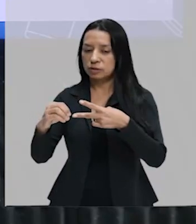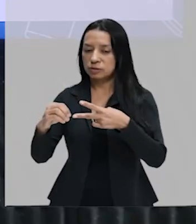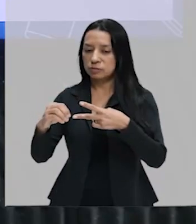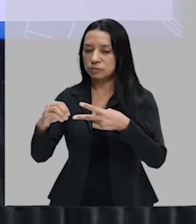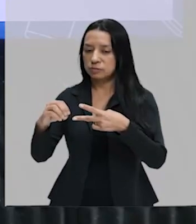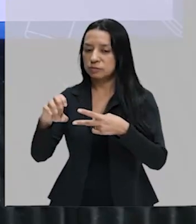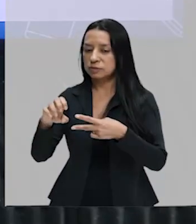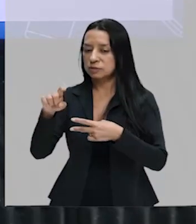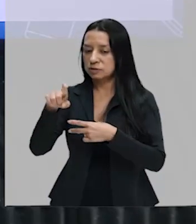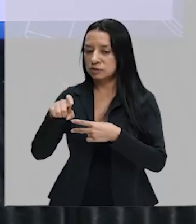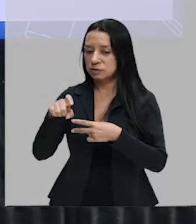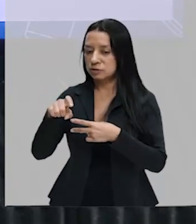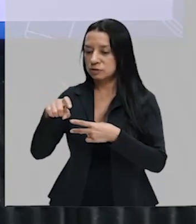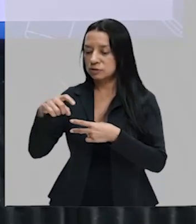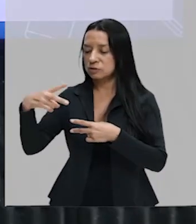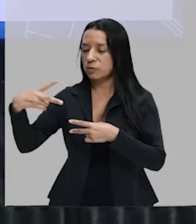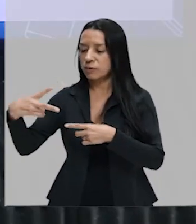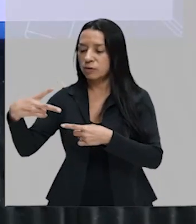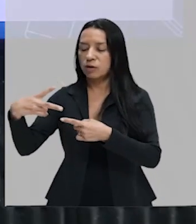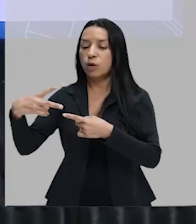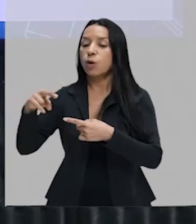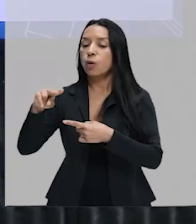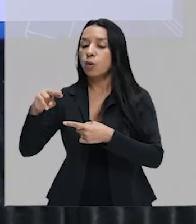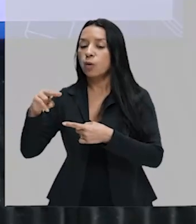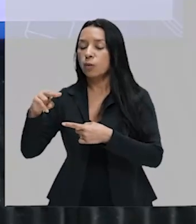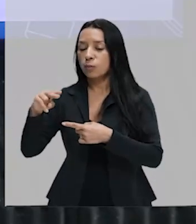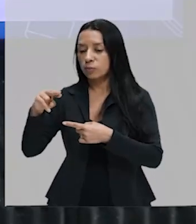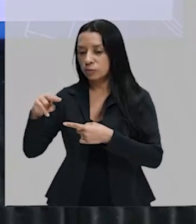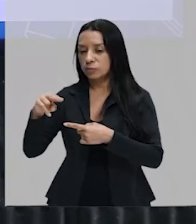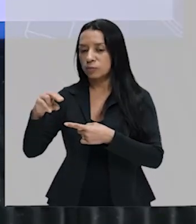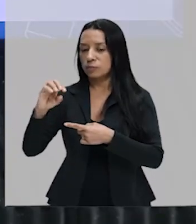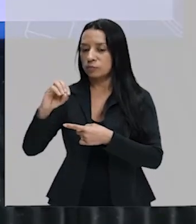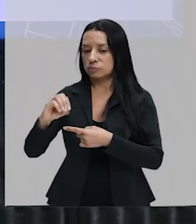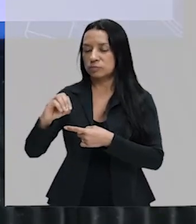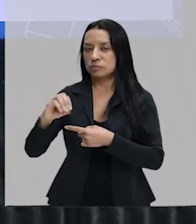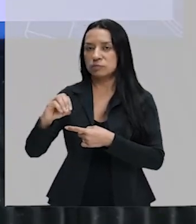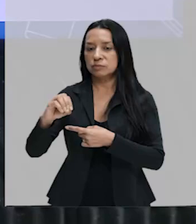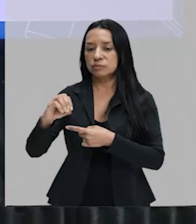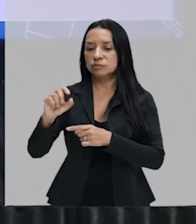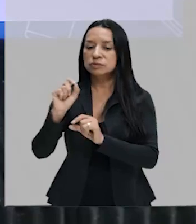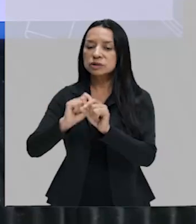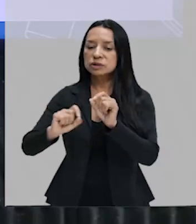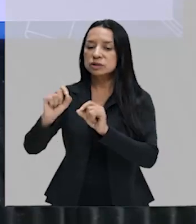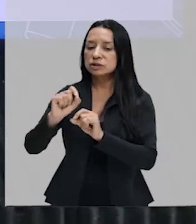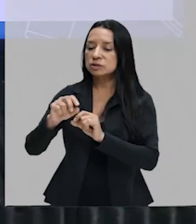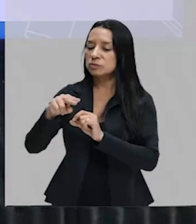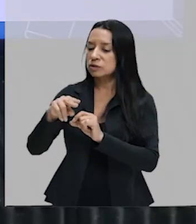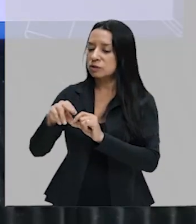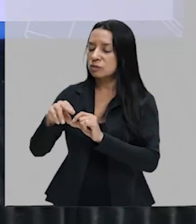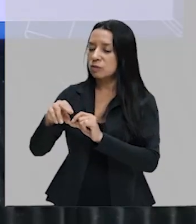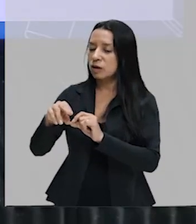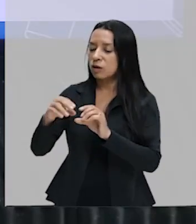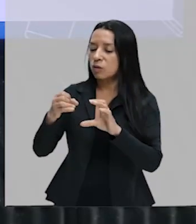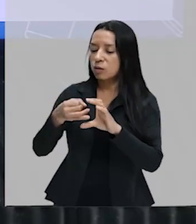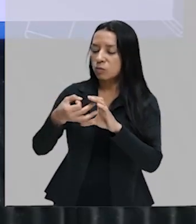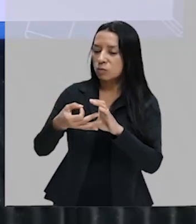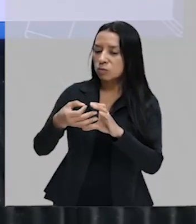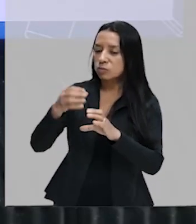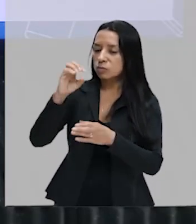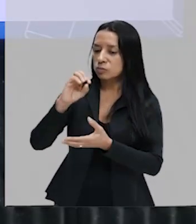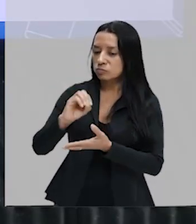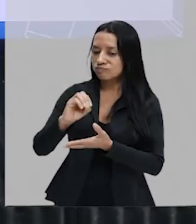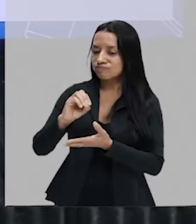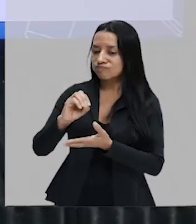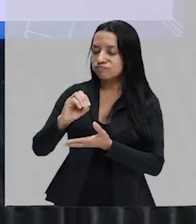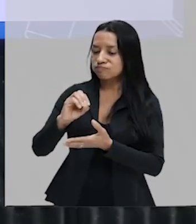e x é maior ou igual a zero. E está sendo dito para nós que isso é igual a vazio. Gente, nós até